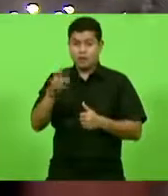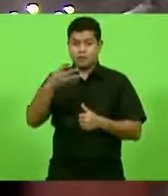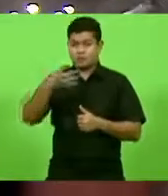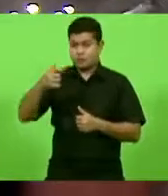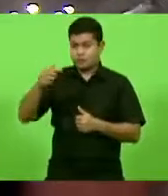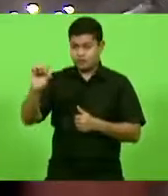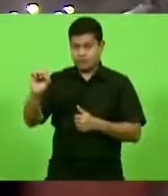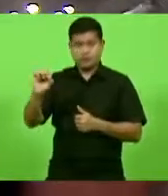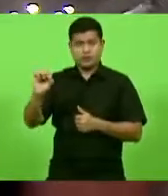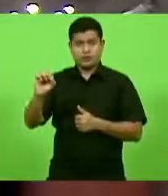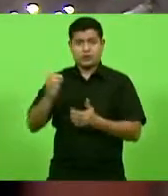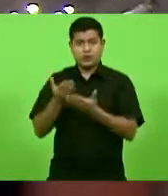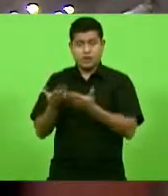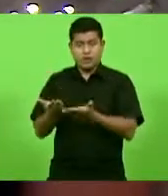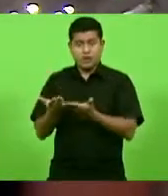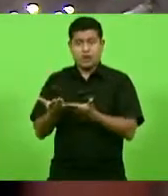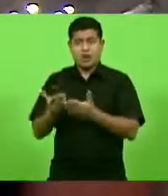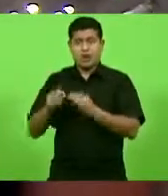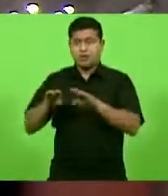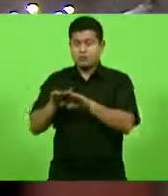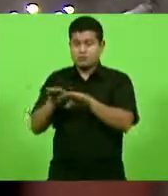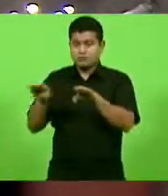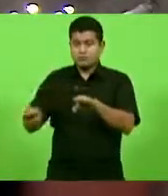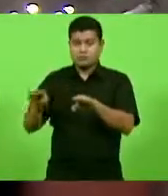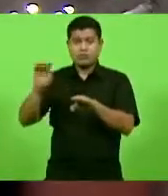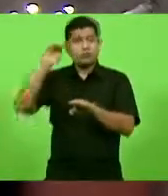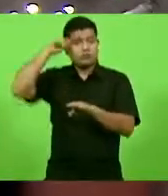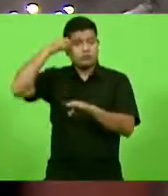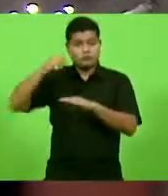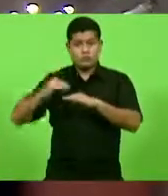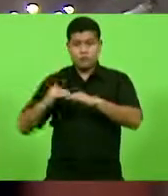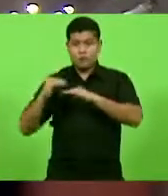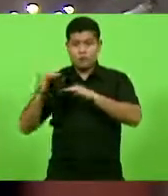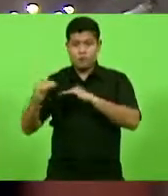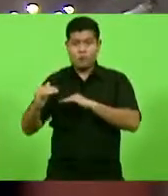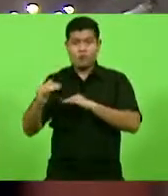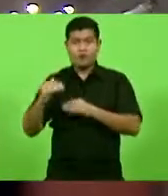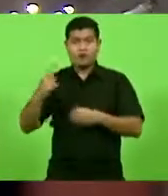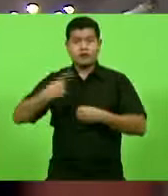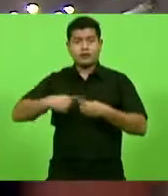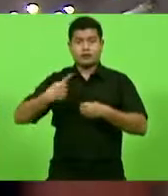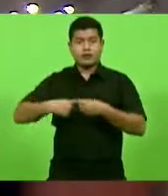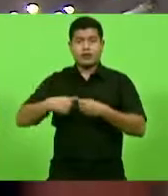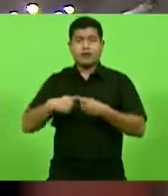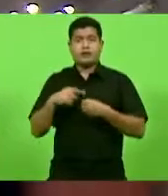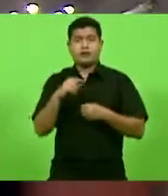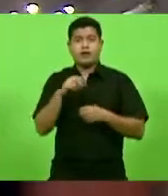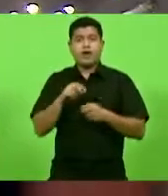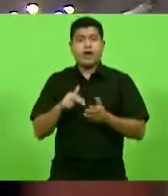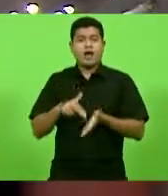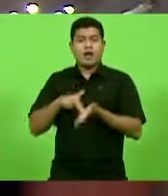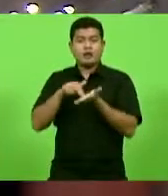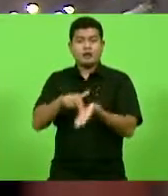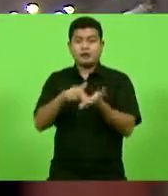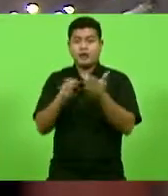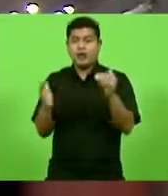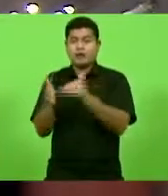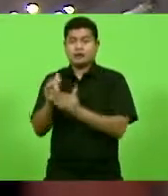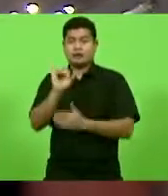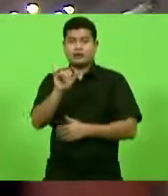duplicar o trecho Navegantes-Indaial. E também carimbamos 100 milhões de reais para a nova pavimentação